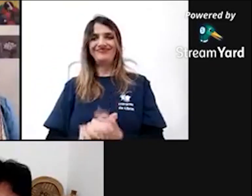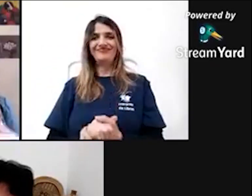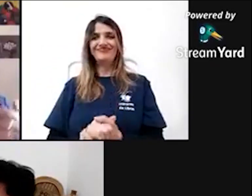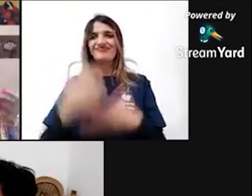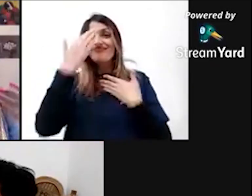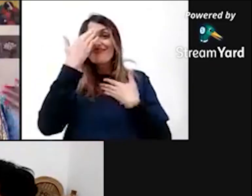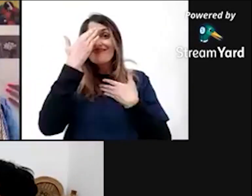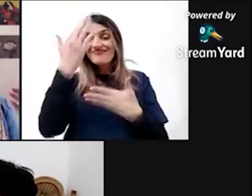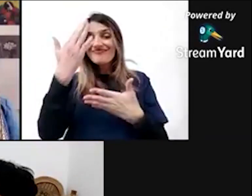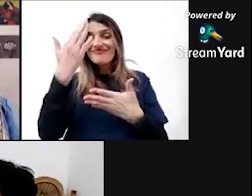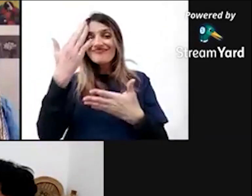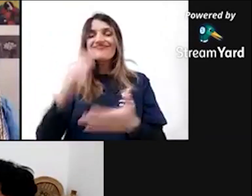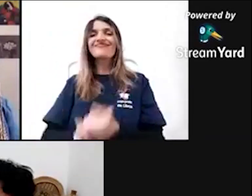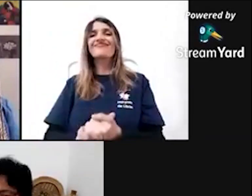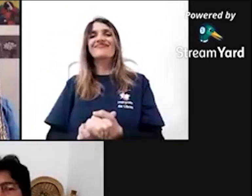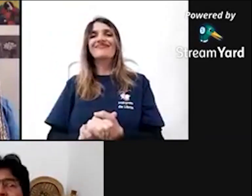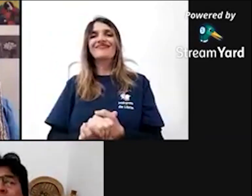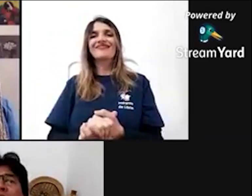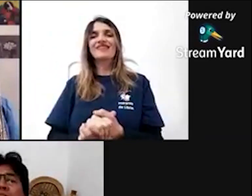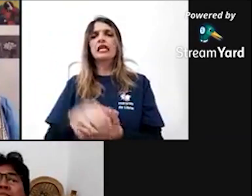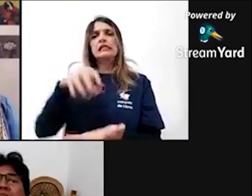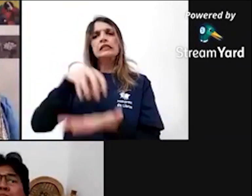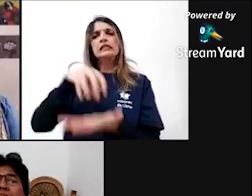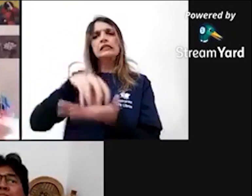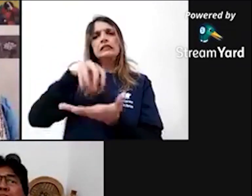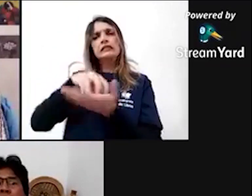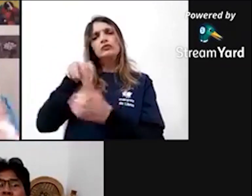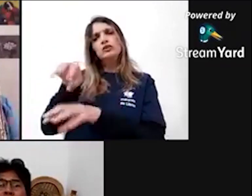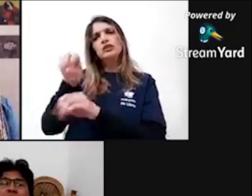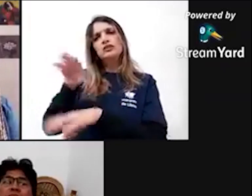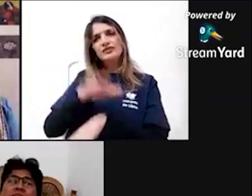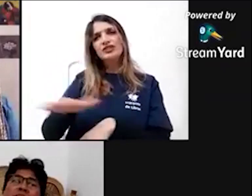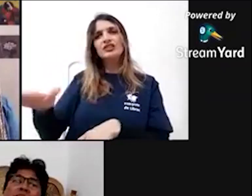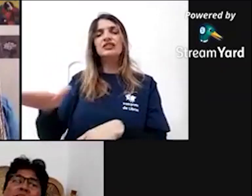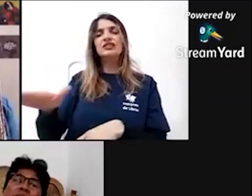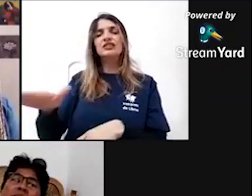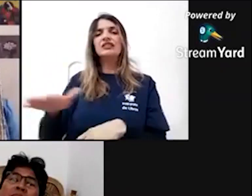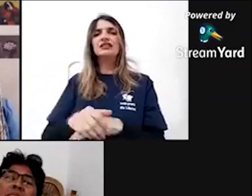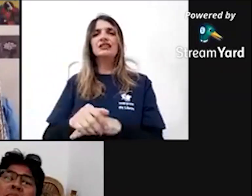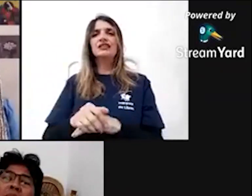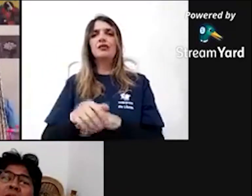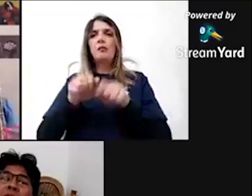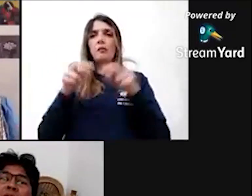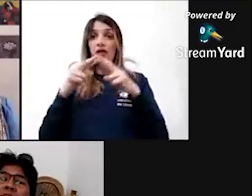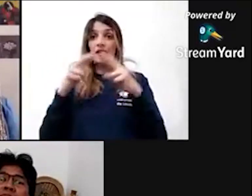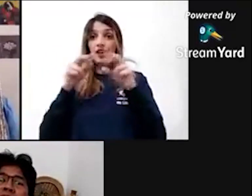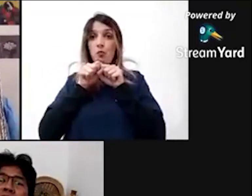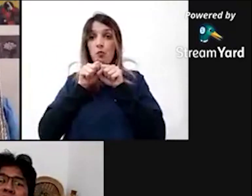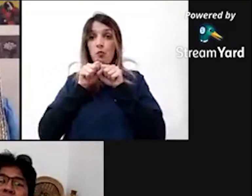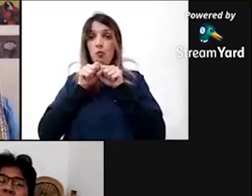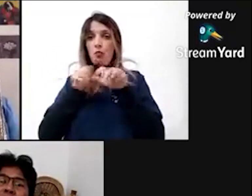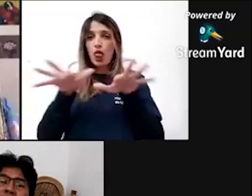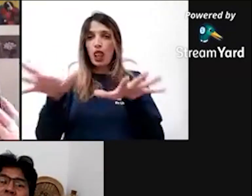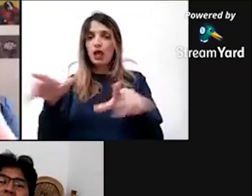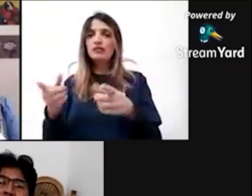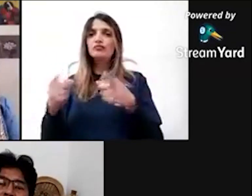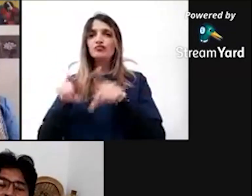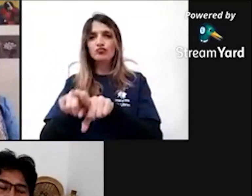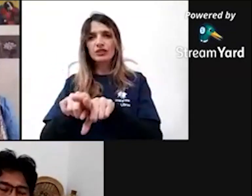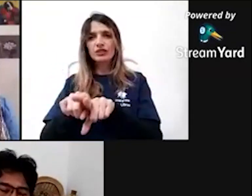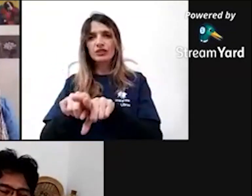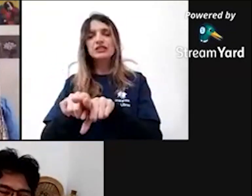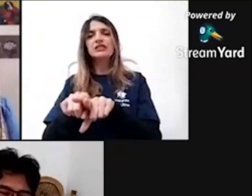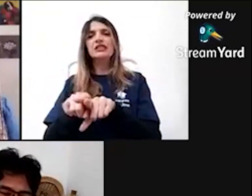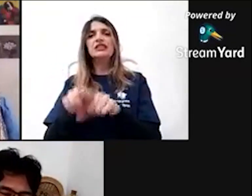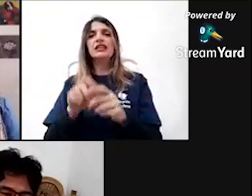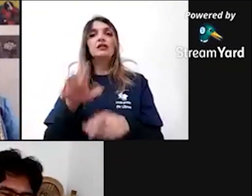obrigada para os centros de educação infantil da nossa ampla rede, que tem unidades parceiras e diretas, a